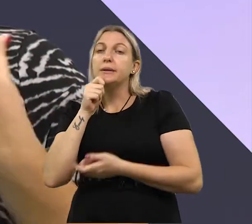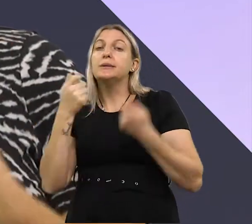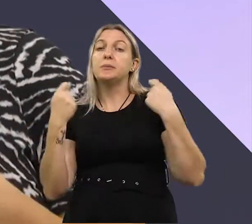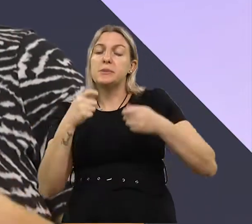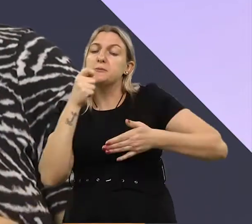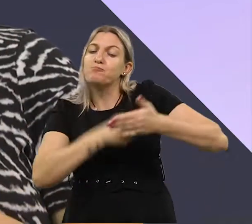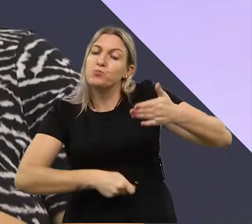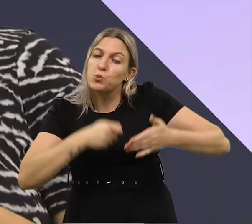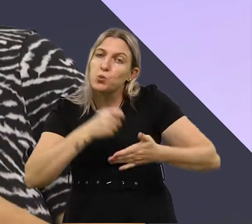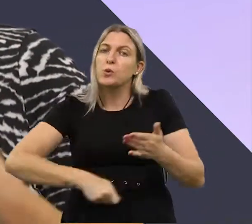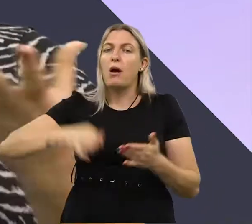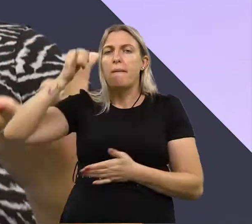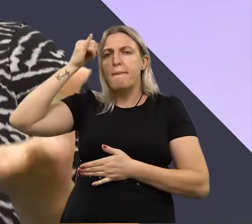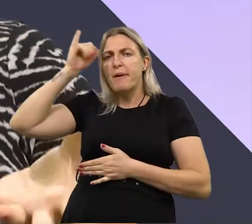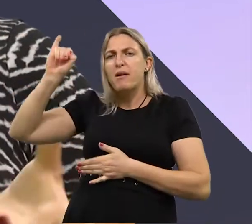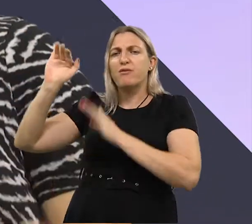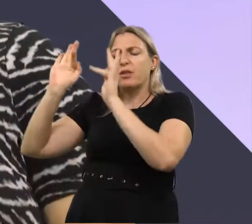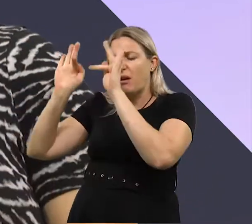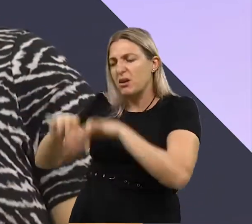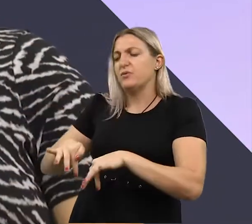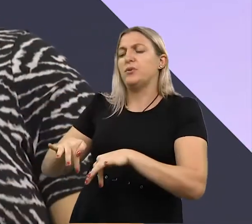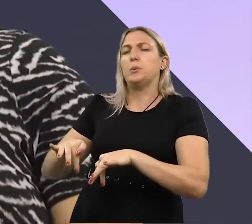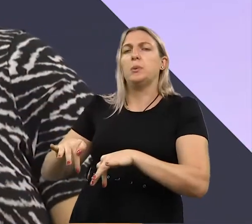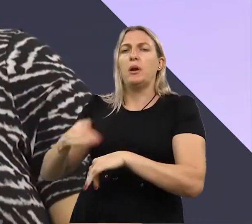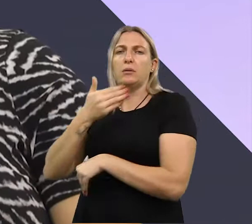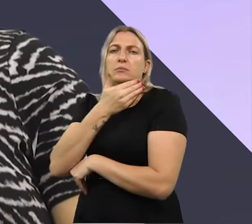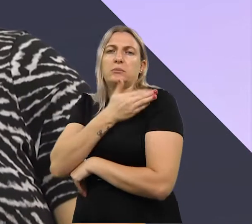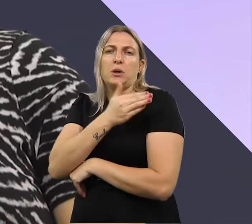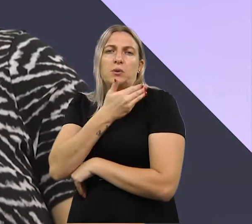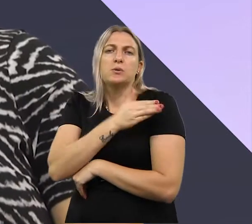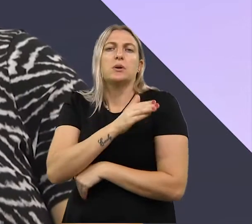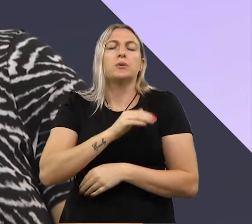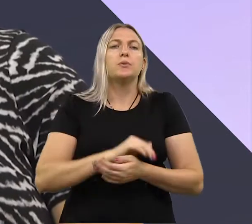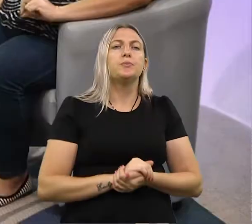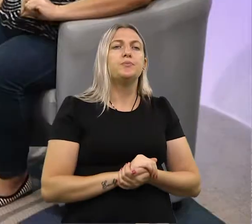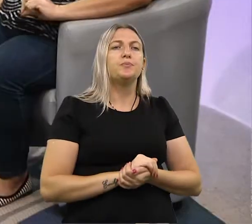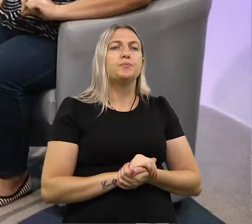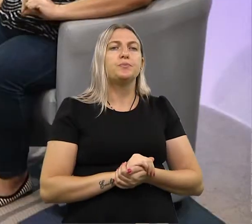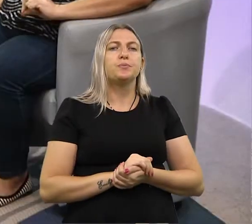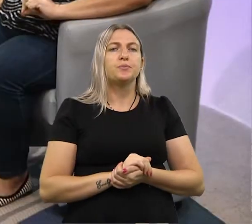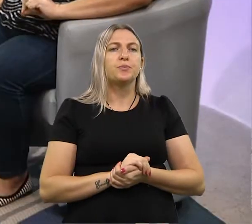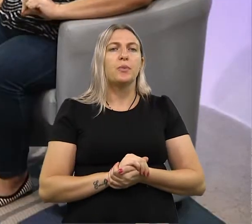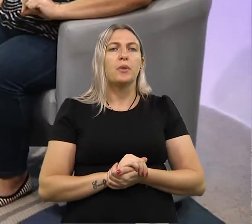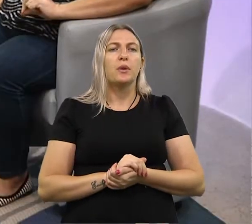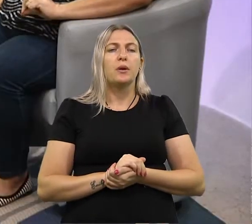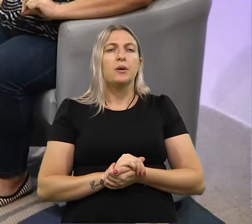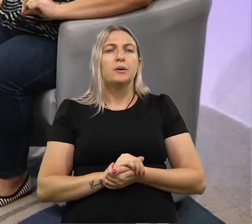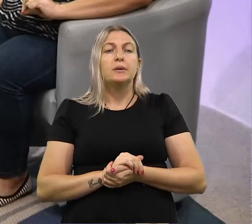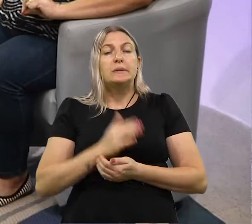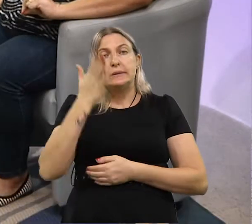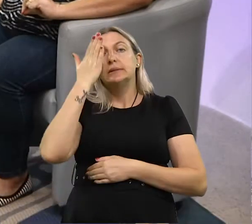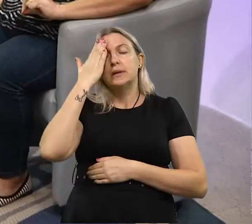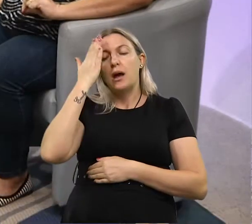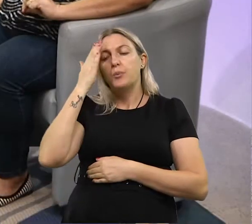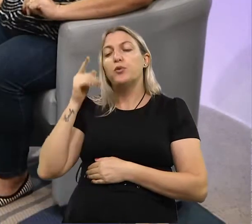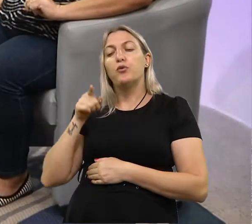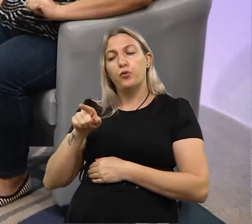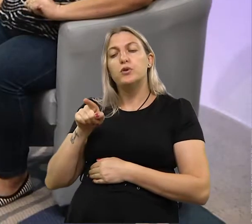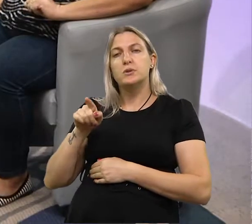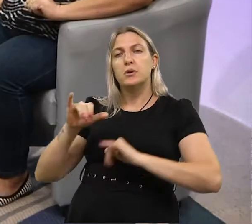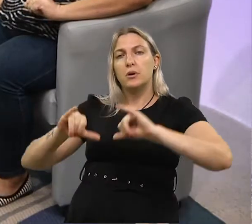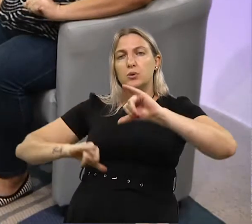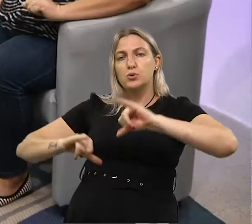para evitar e acabar com esse tipo de preconceito. Durante esses tipos, a gente sabe que